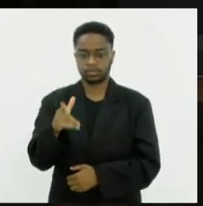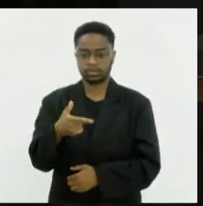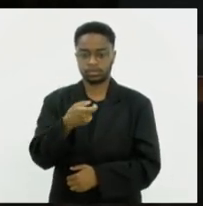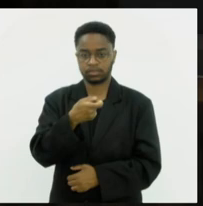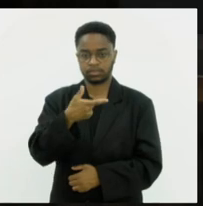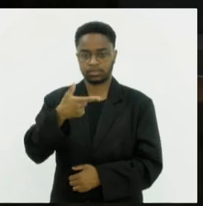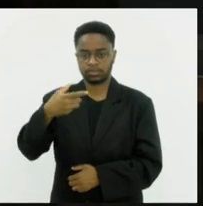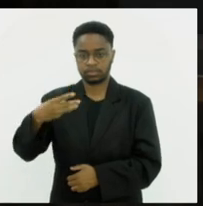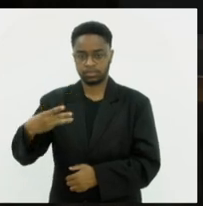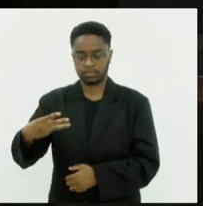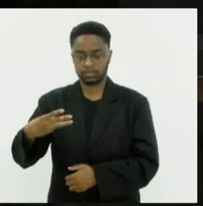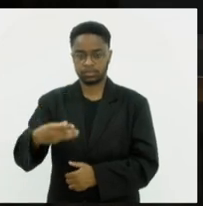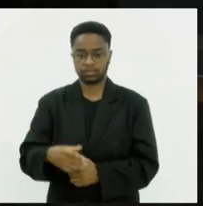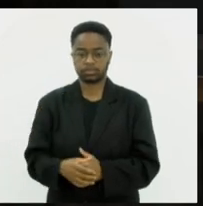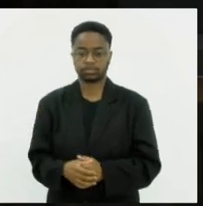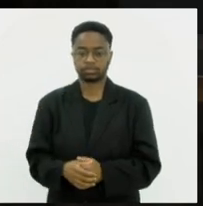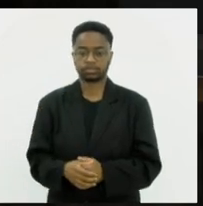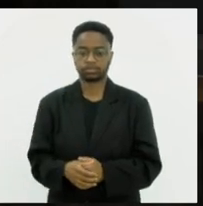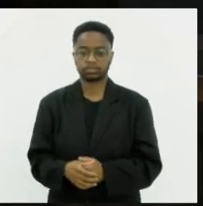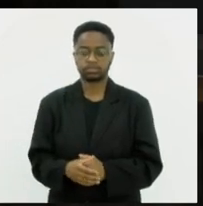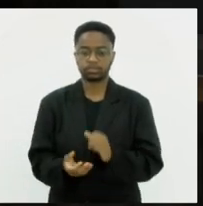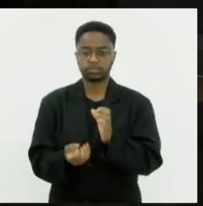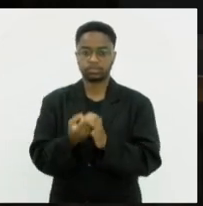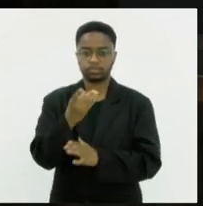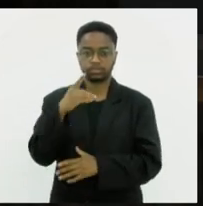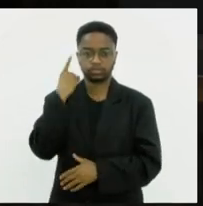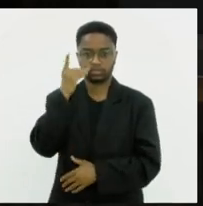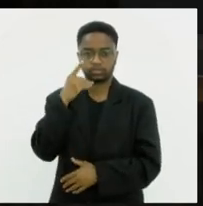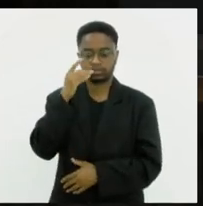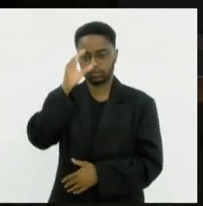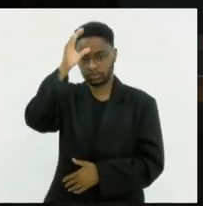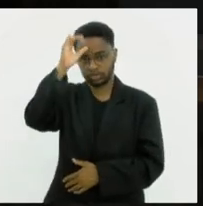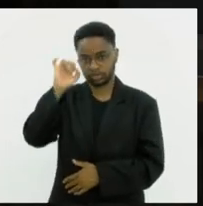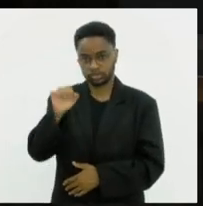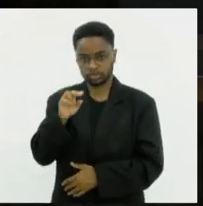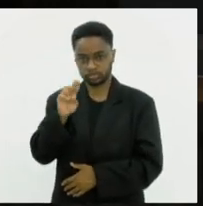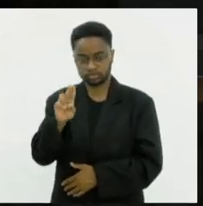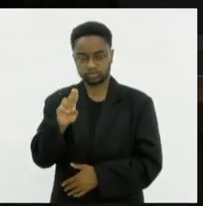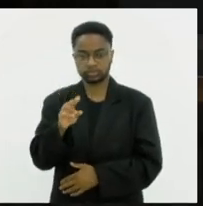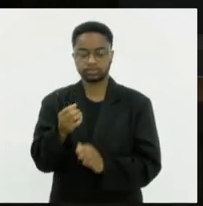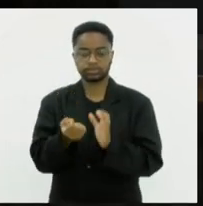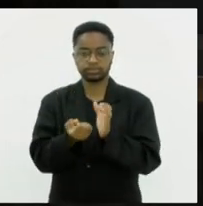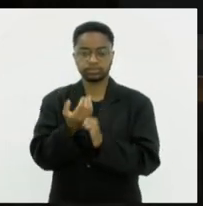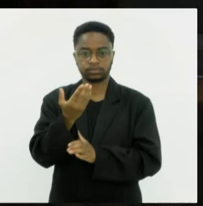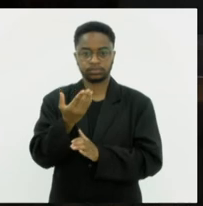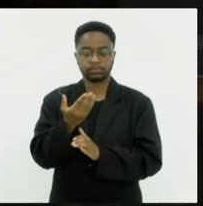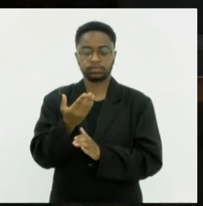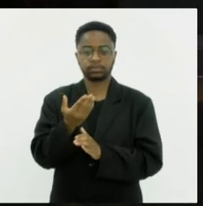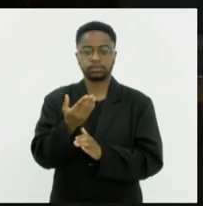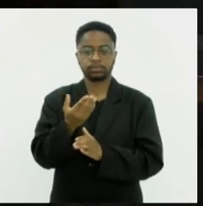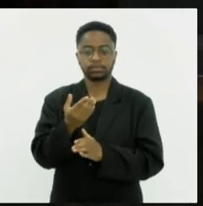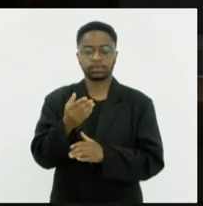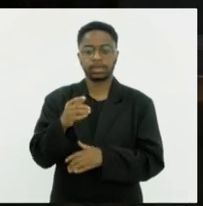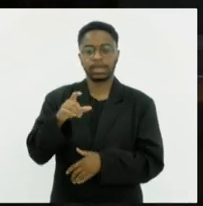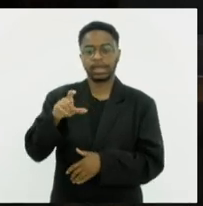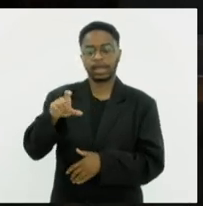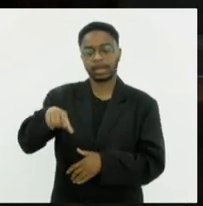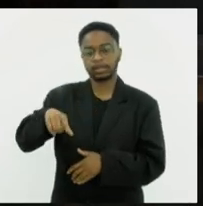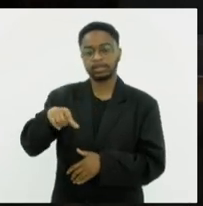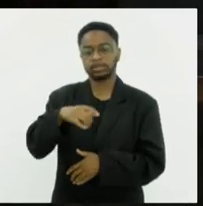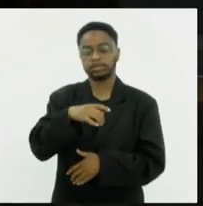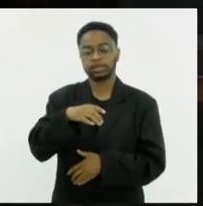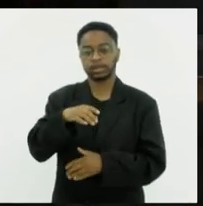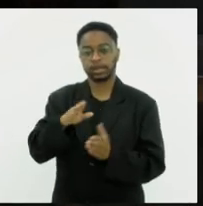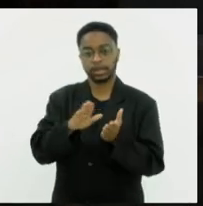1164 de 2023, de autoria da deputada Tia Ju, que institui a Carteira Estadual de Saúde da Mulher